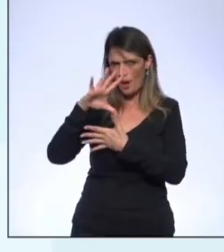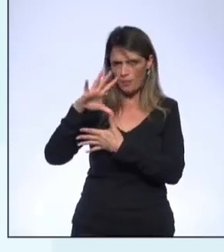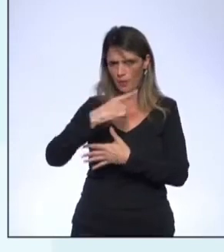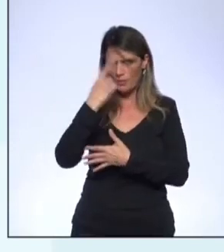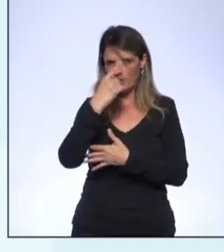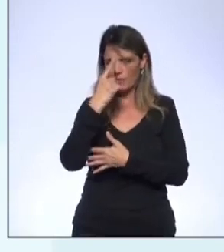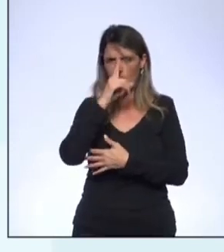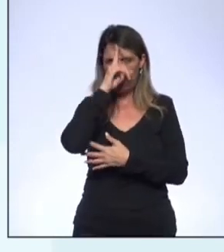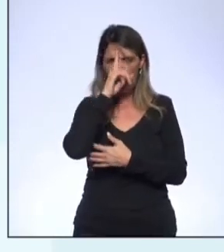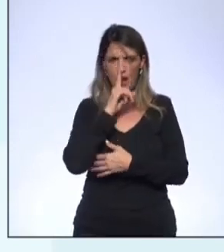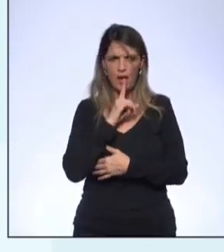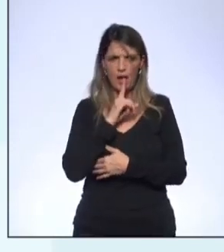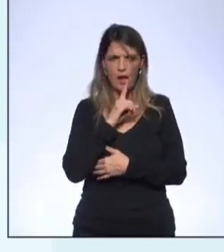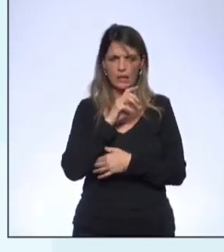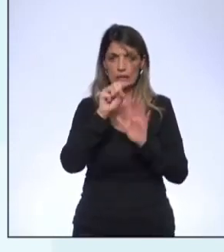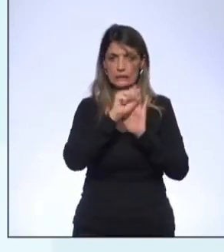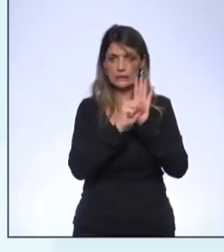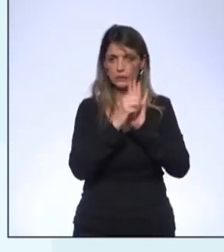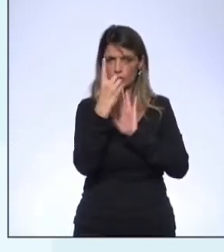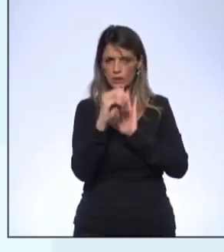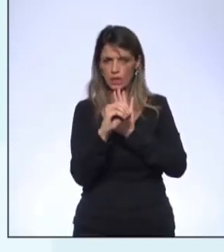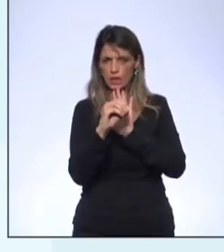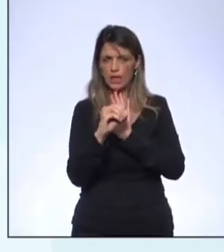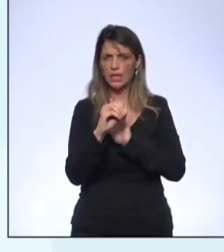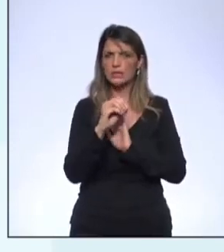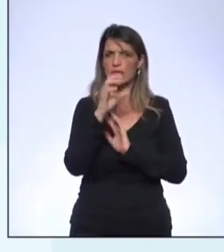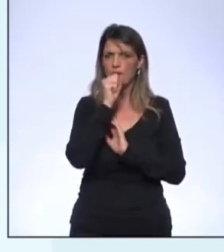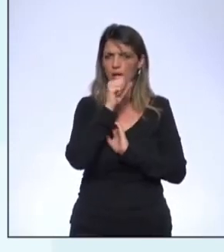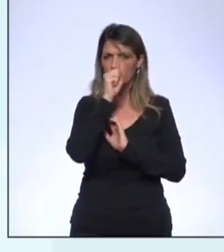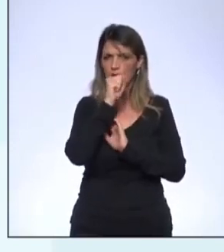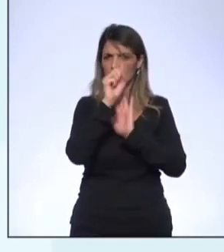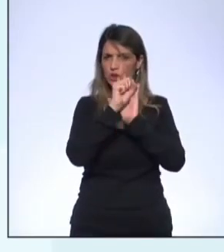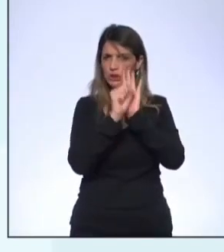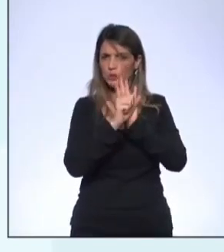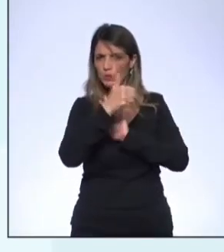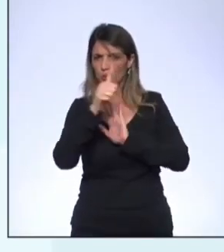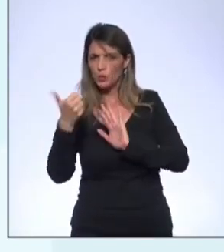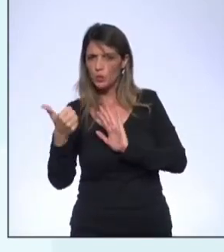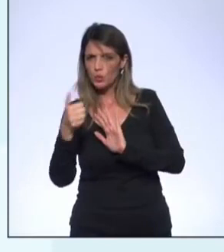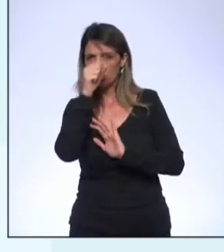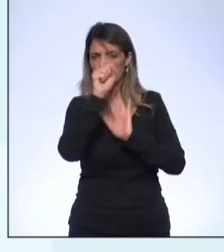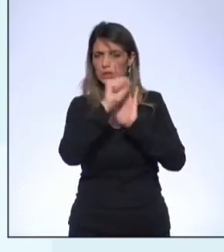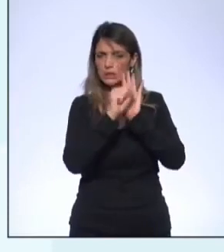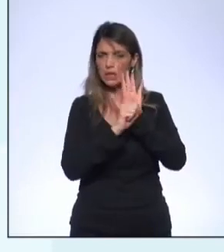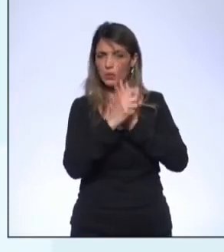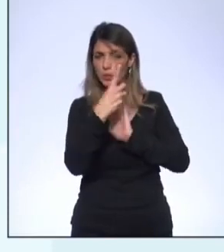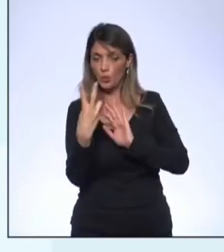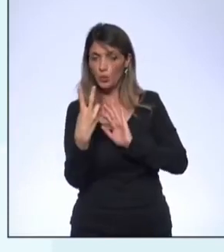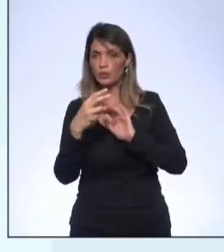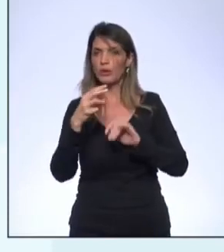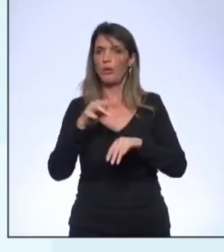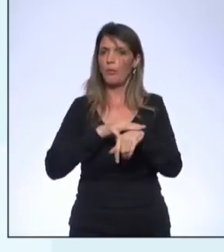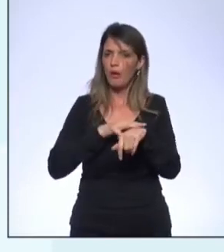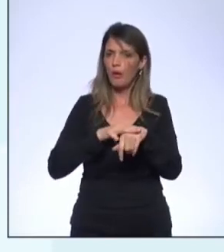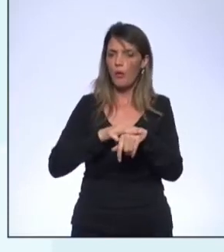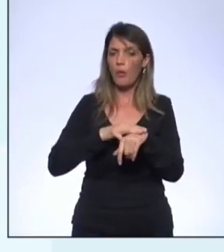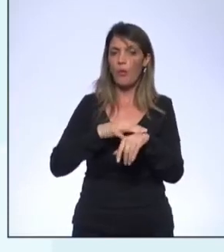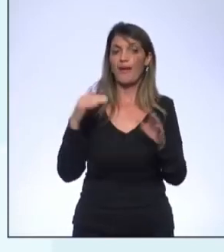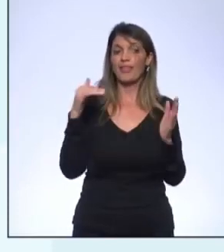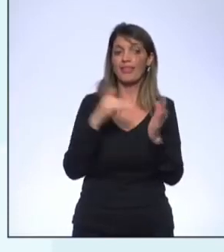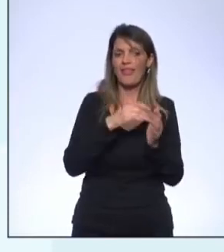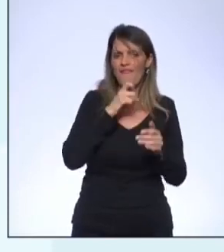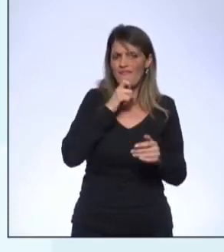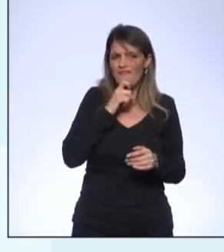parte amarela, lá no século X, depois as partes mais alaranjadas, no século XI, no século XII a parte marrom, até chegar na parte verde, que é lá